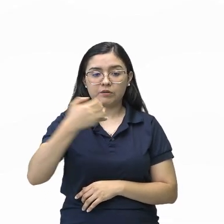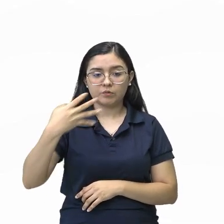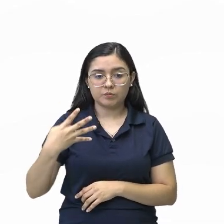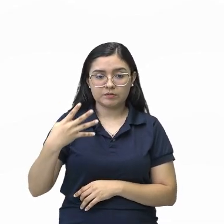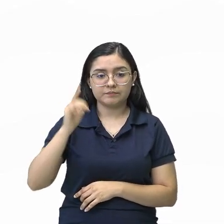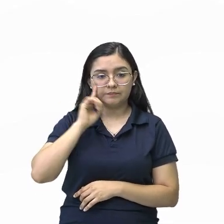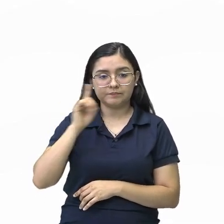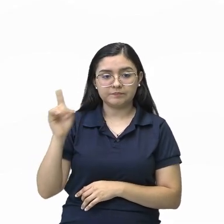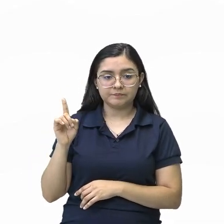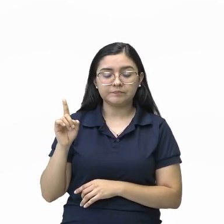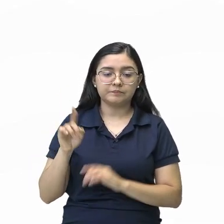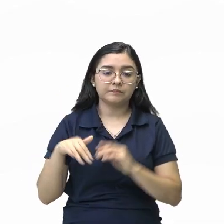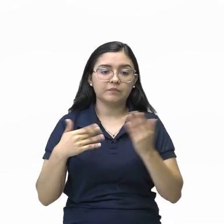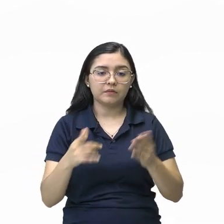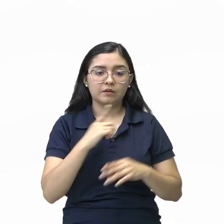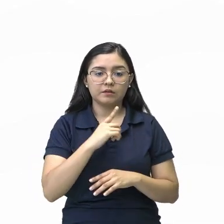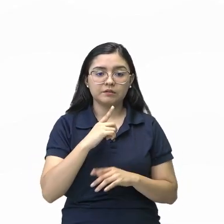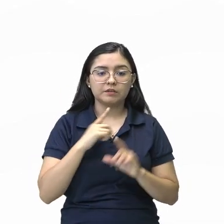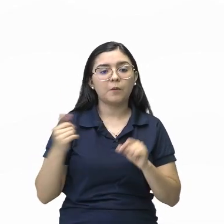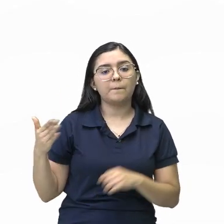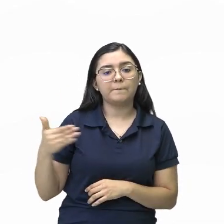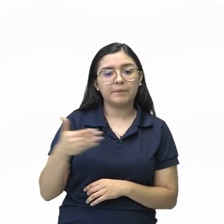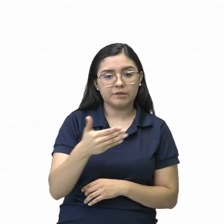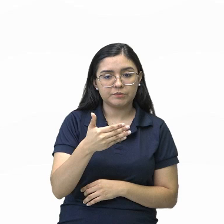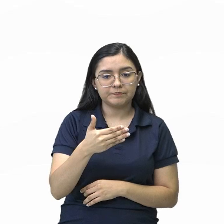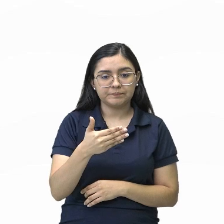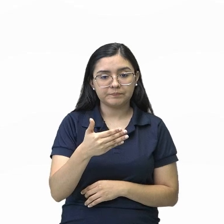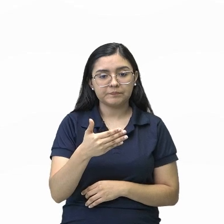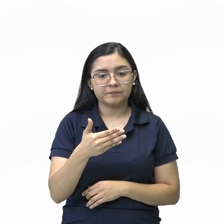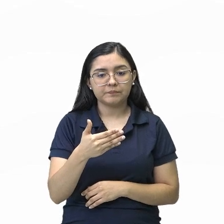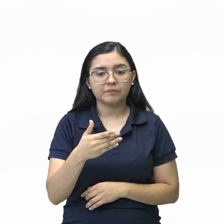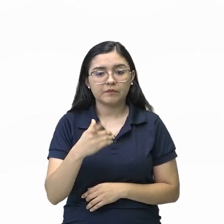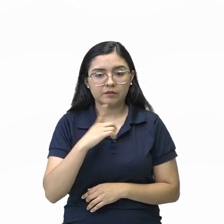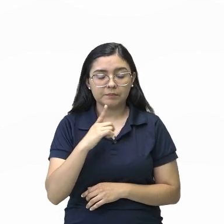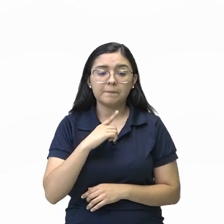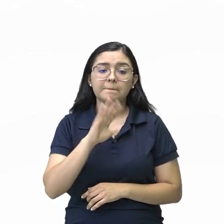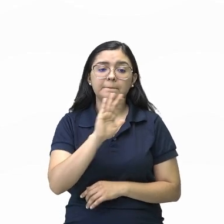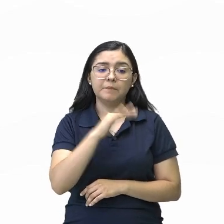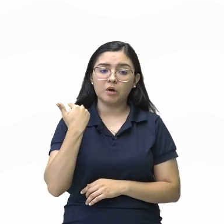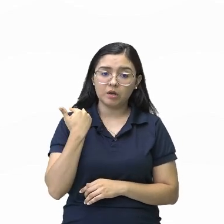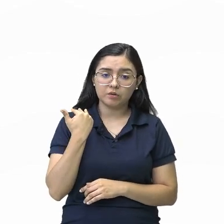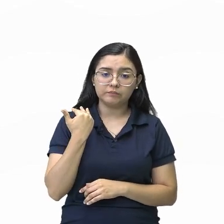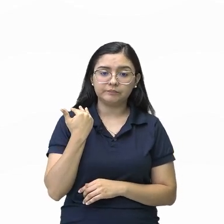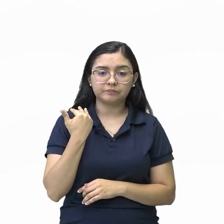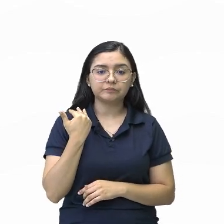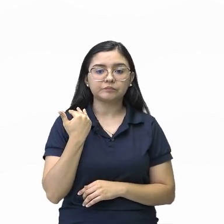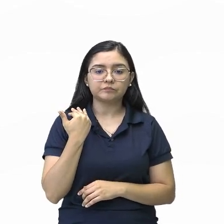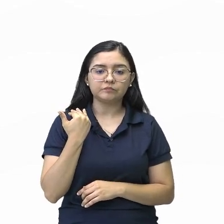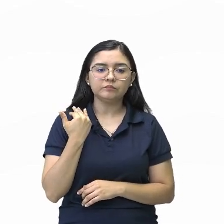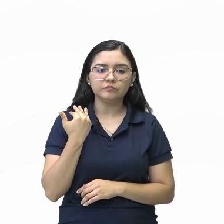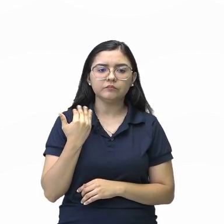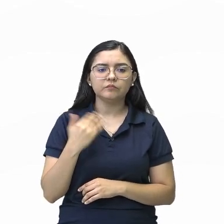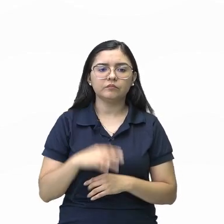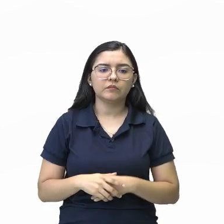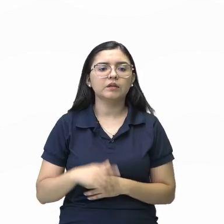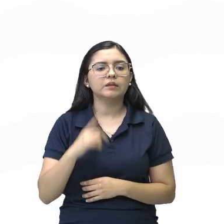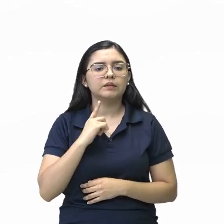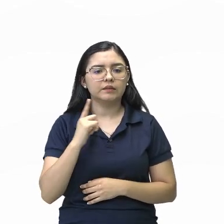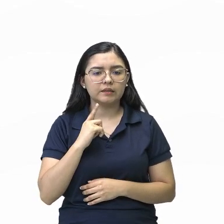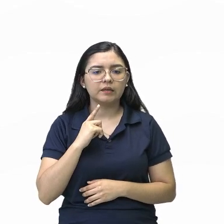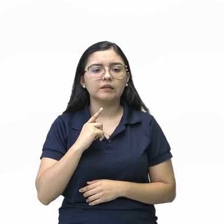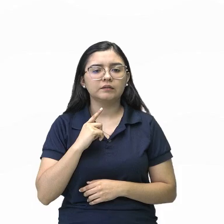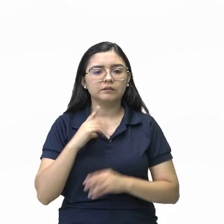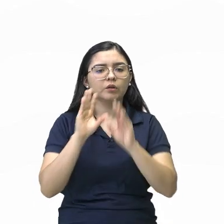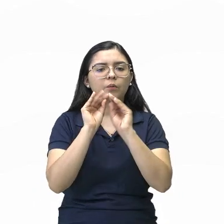14. Então, nós temos um peixe que recentemente morreu, e aí ele tem a presença